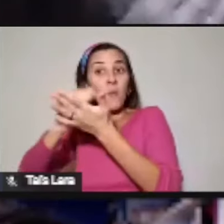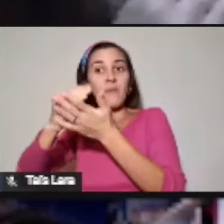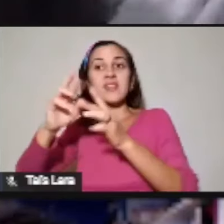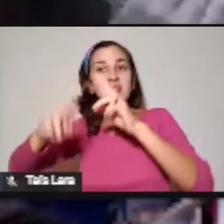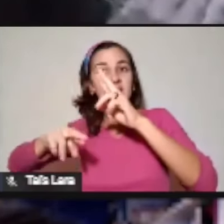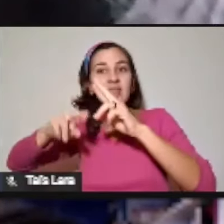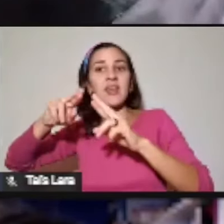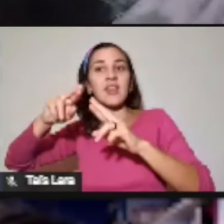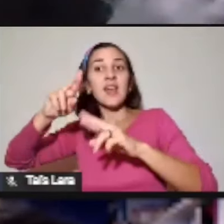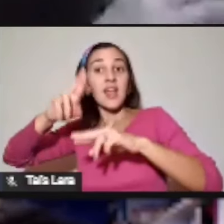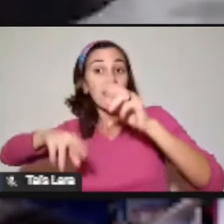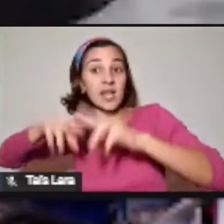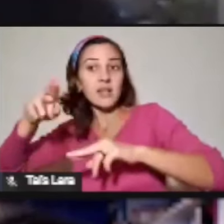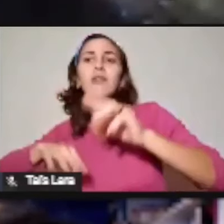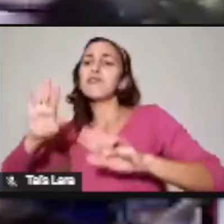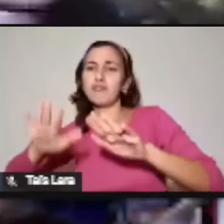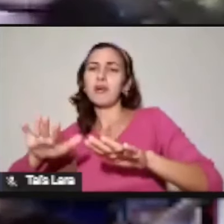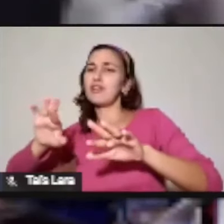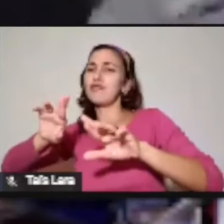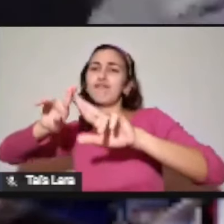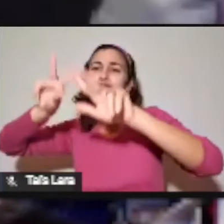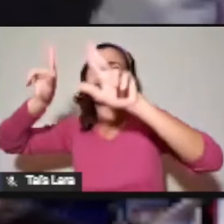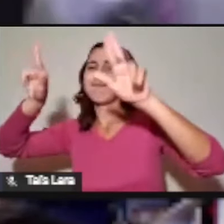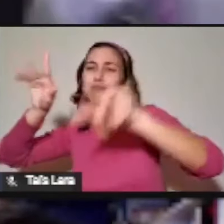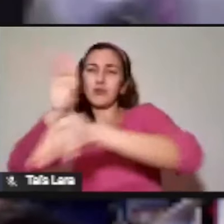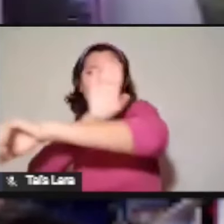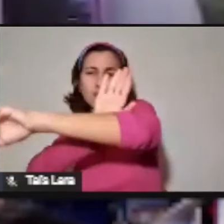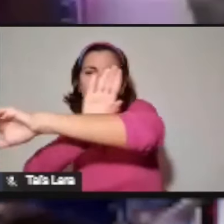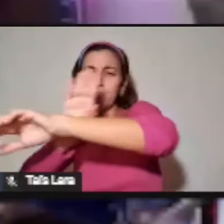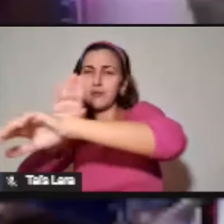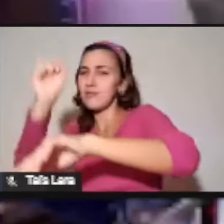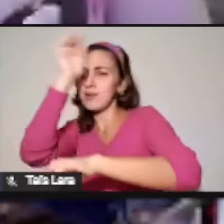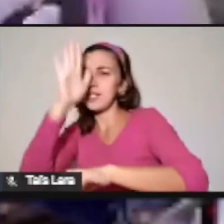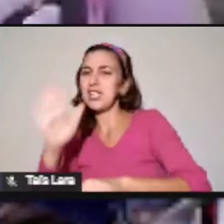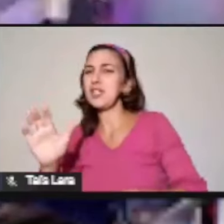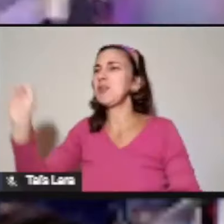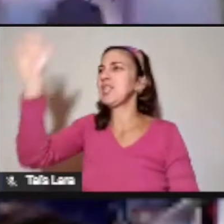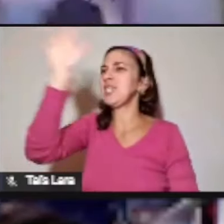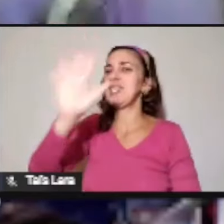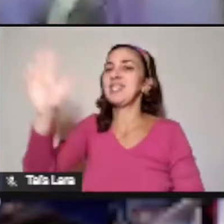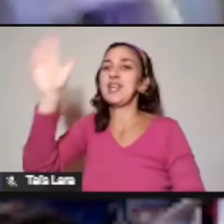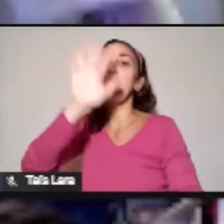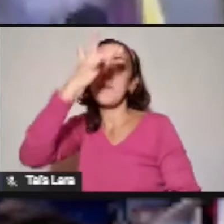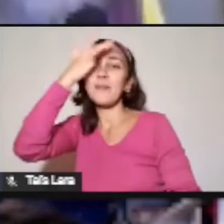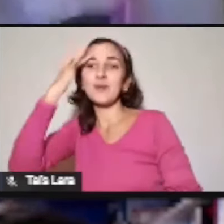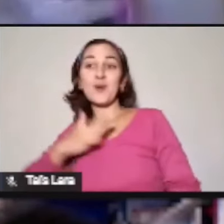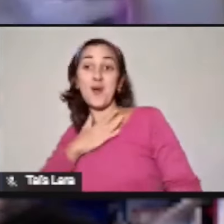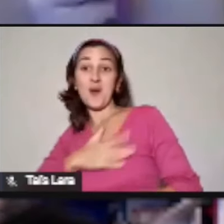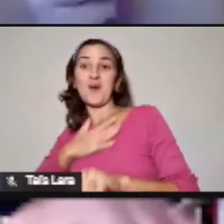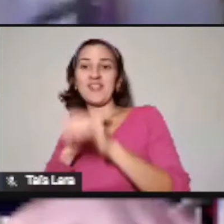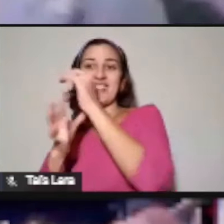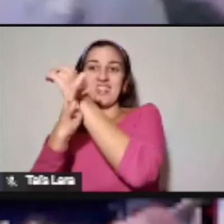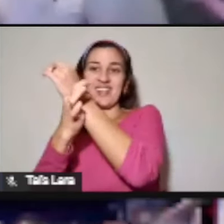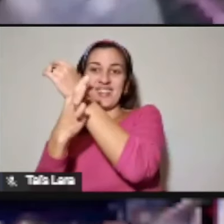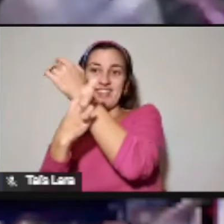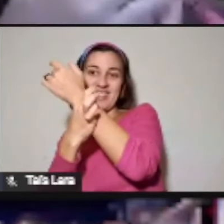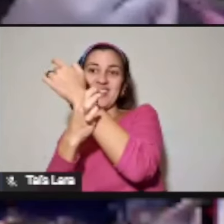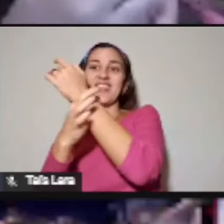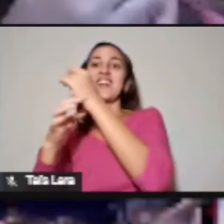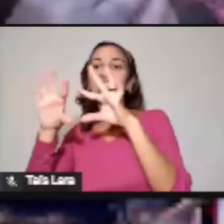nacional, né? Cultural. E hoje, independe da religião, as pessoas utilizam. Então, as minhas fitinhas estão amarradas, essas fitinhas